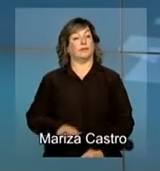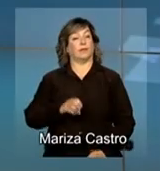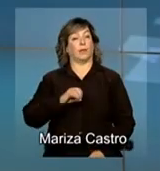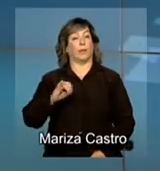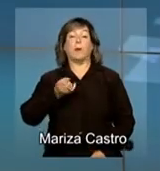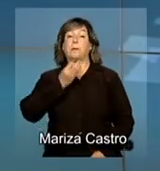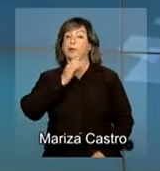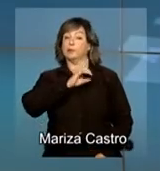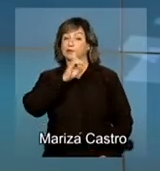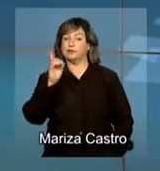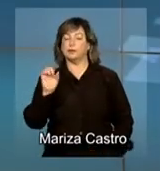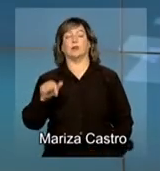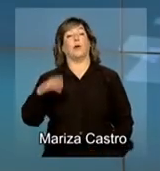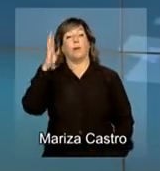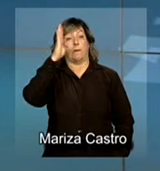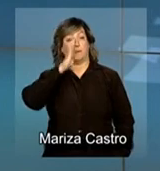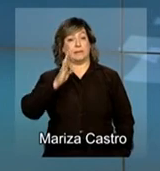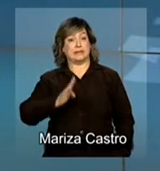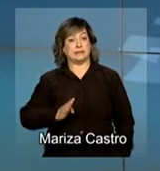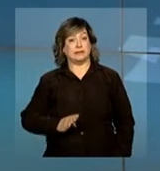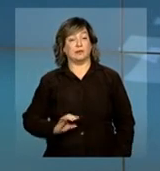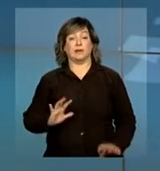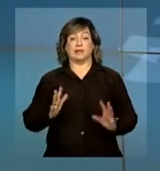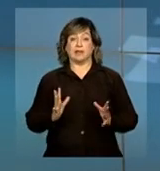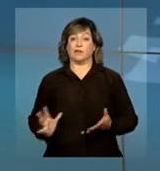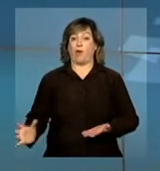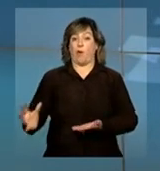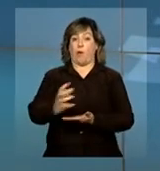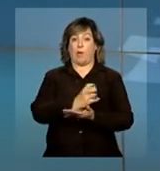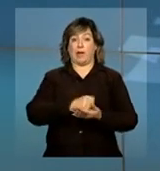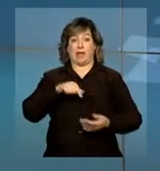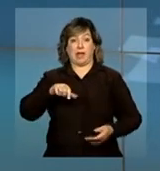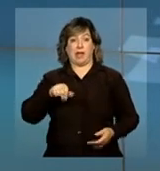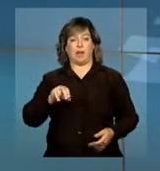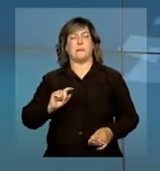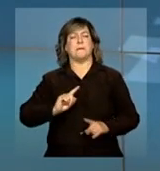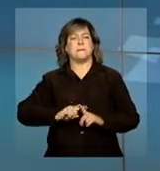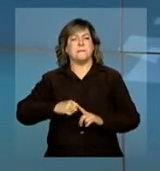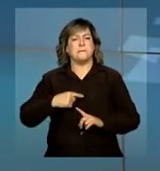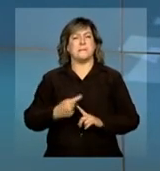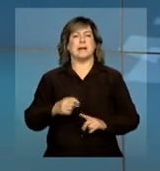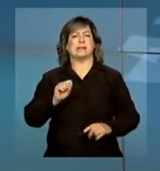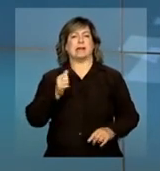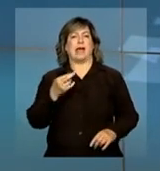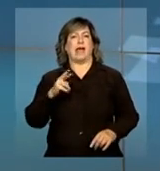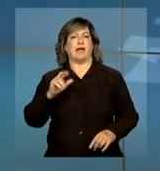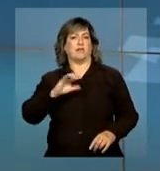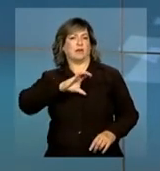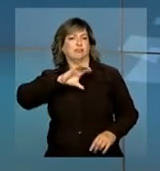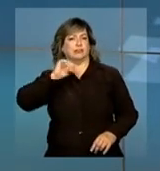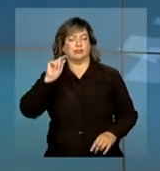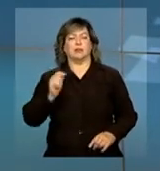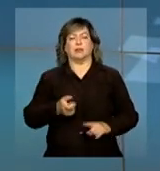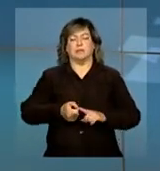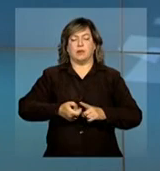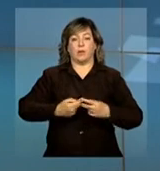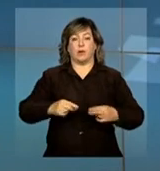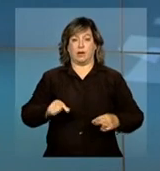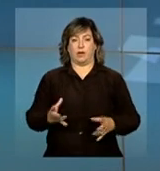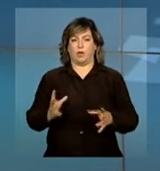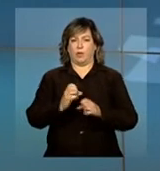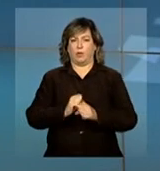Olá, bom dia. O Brasil deve colher este ano mais uma safra recorde de grãos. A produção deve chegar